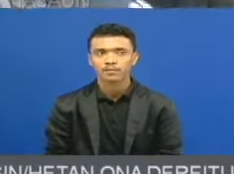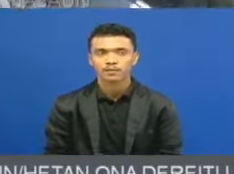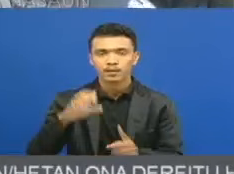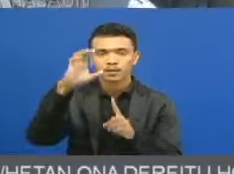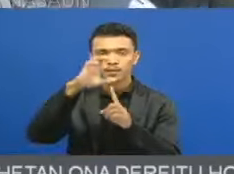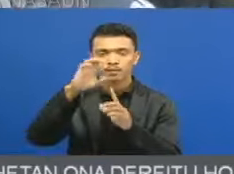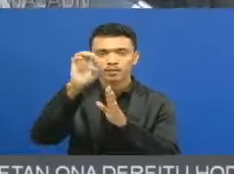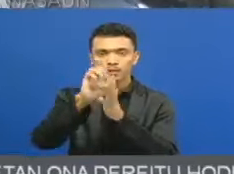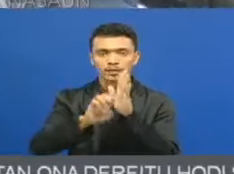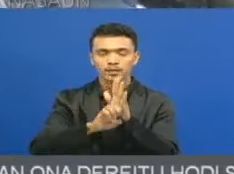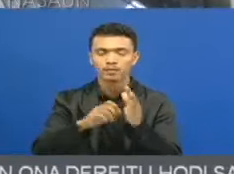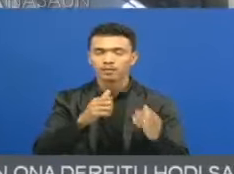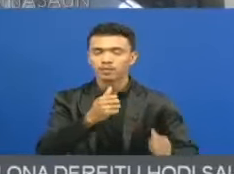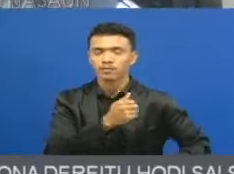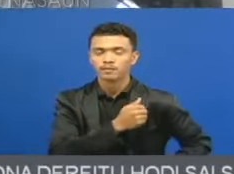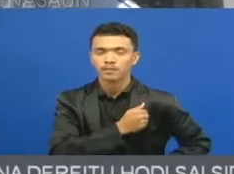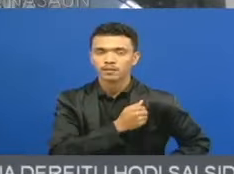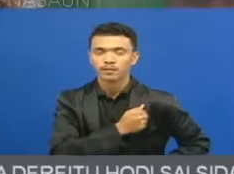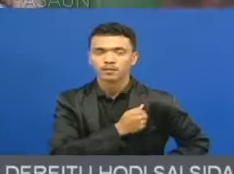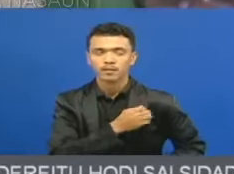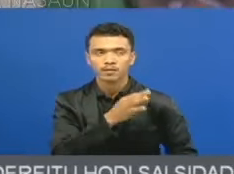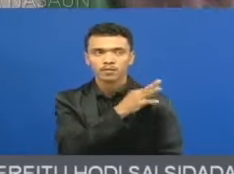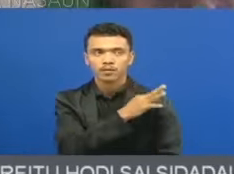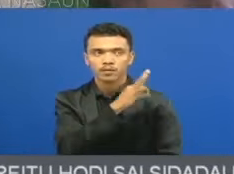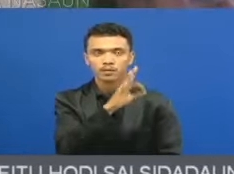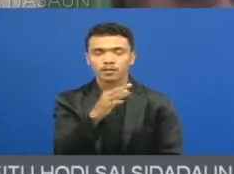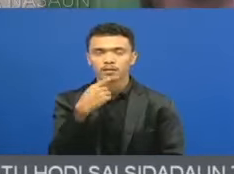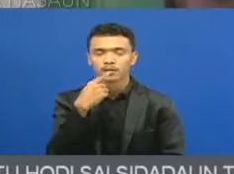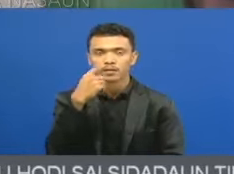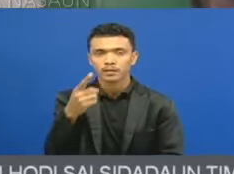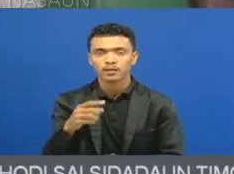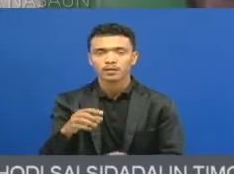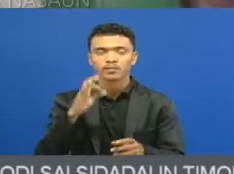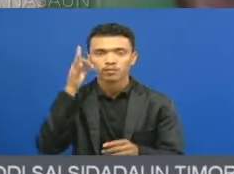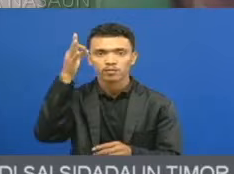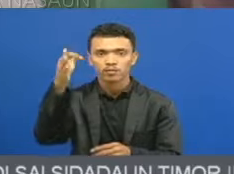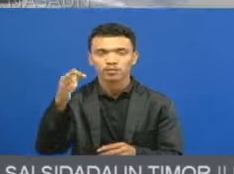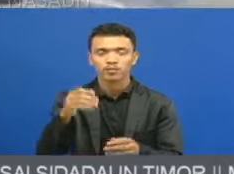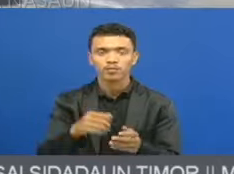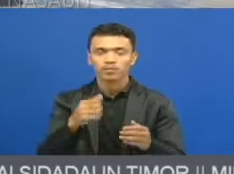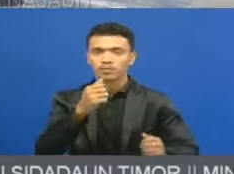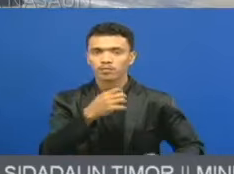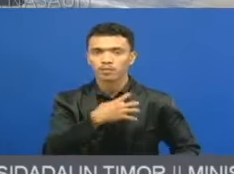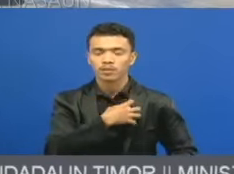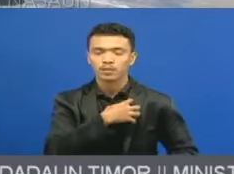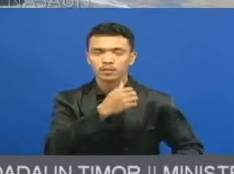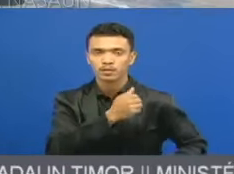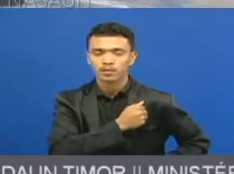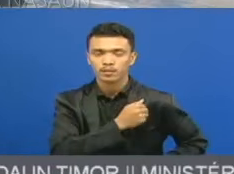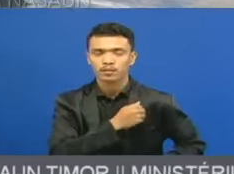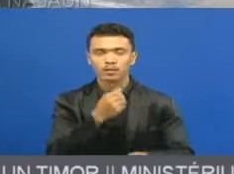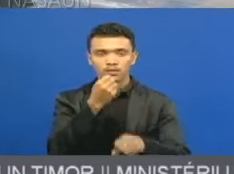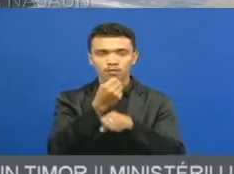Sefestado Maior General Força Armada, Tenente General Falu Ratlai Kateten, ba futuro batedores Polícia Militar, se forte